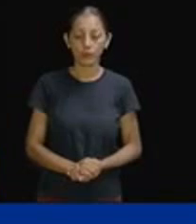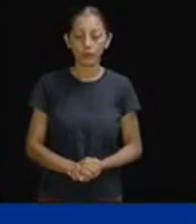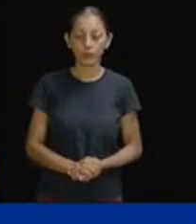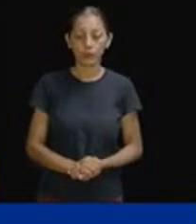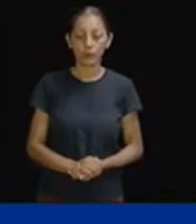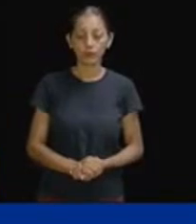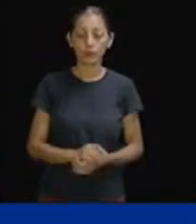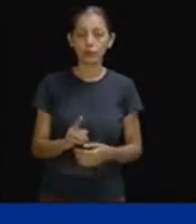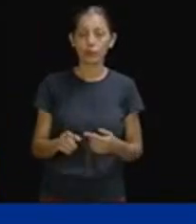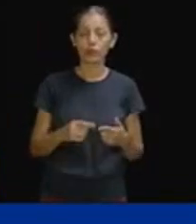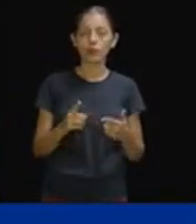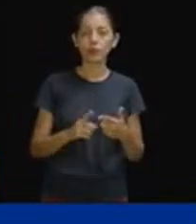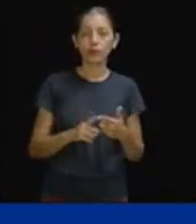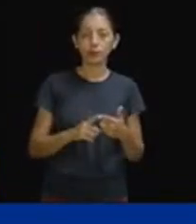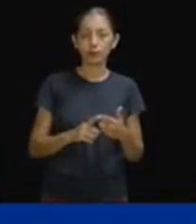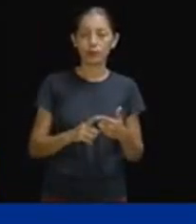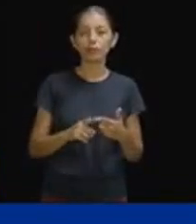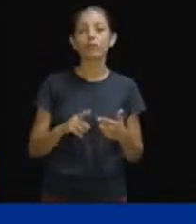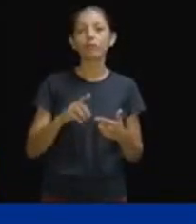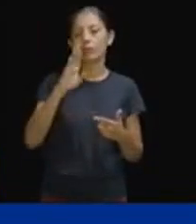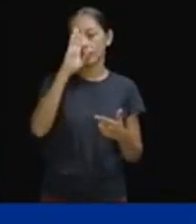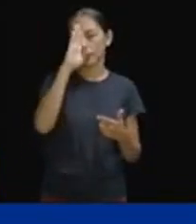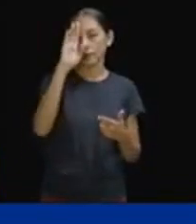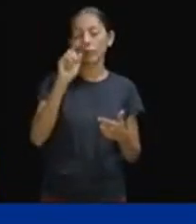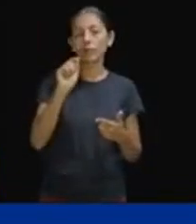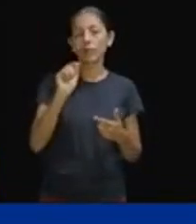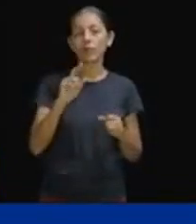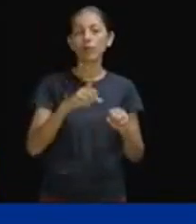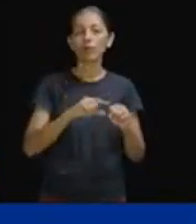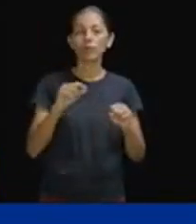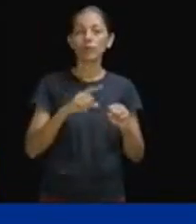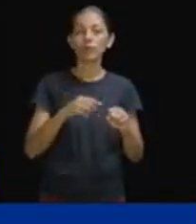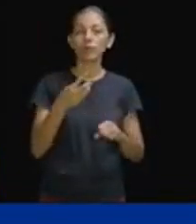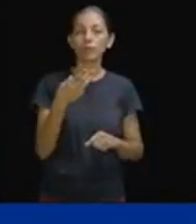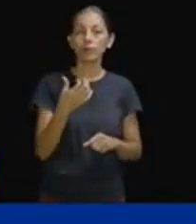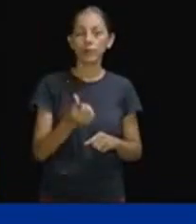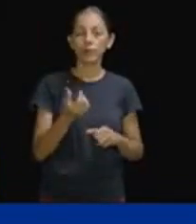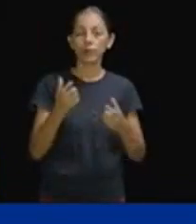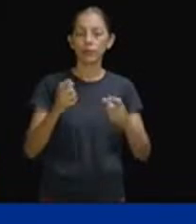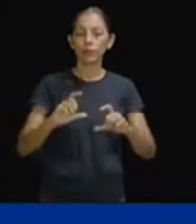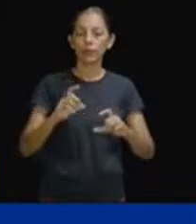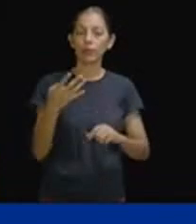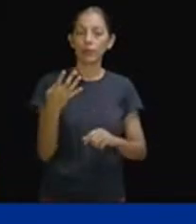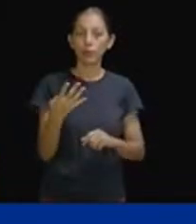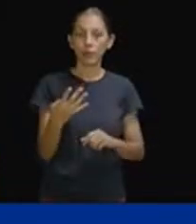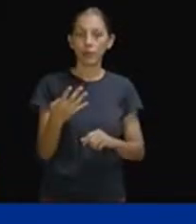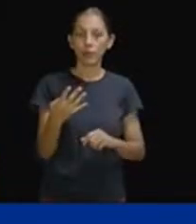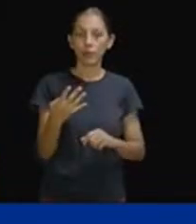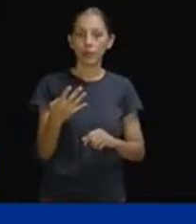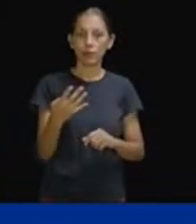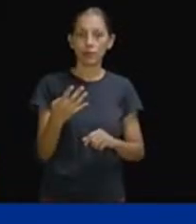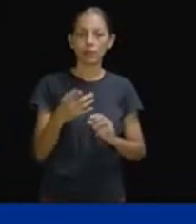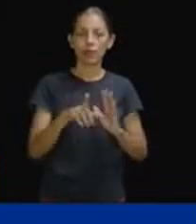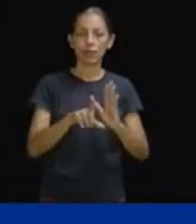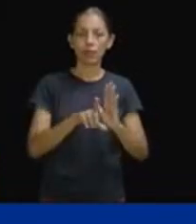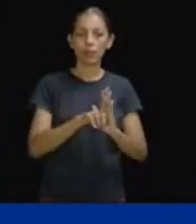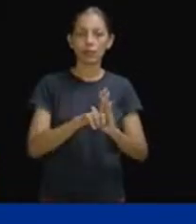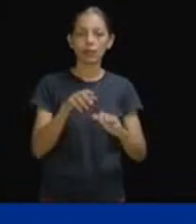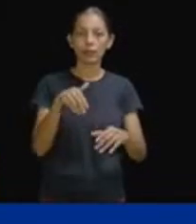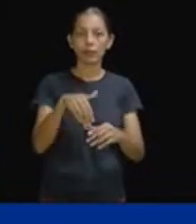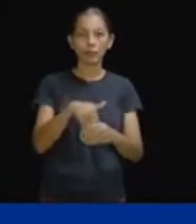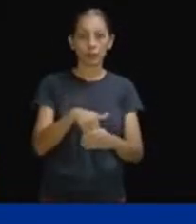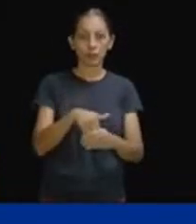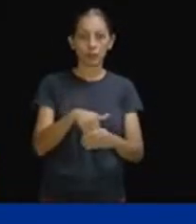ponto importante é que o artigo 36, parágrafo 4º da Lei das Eleições,